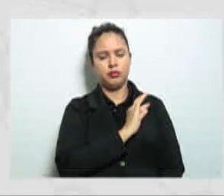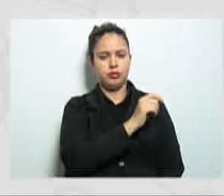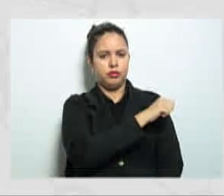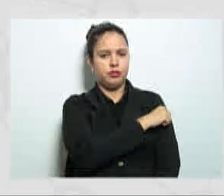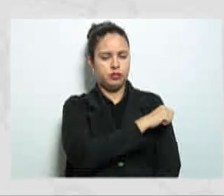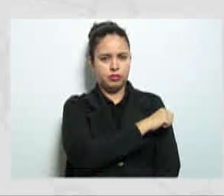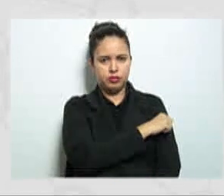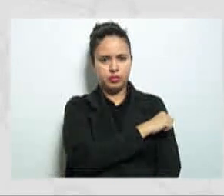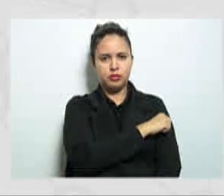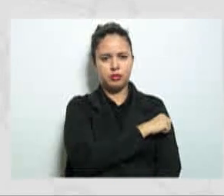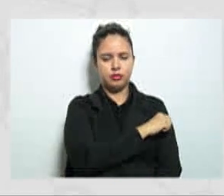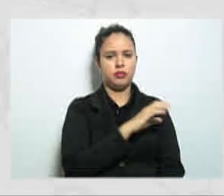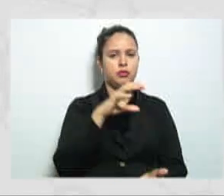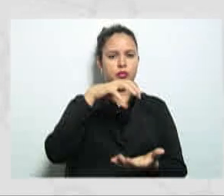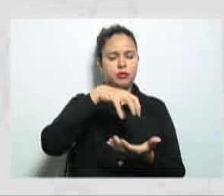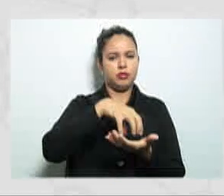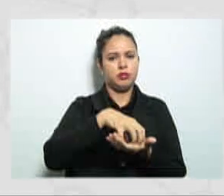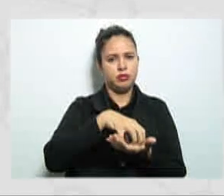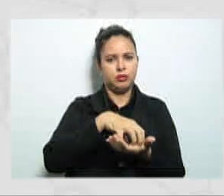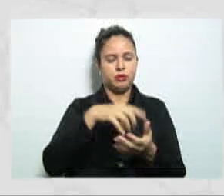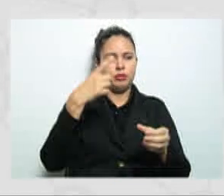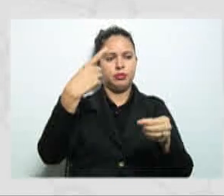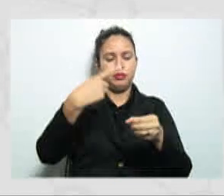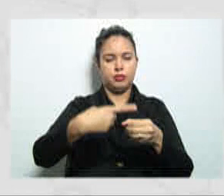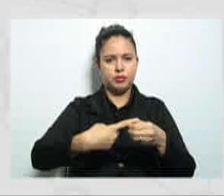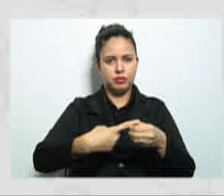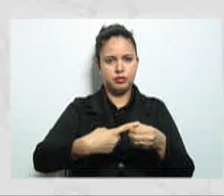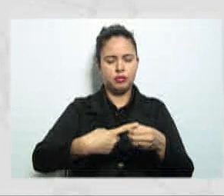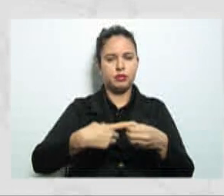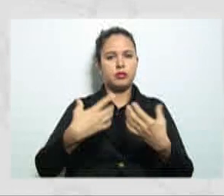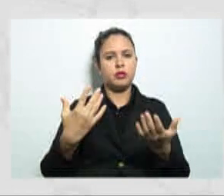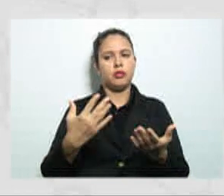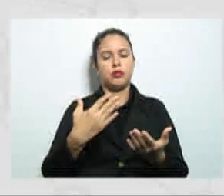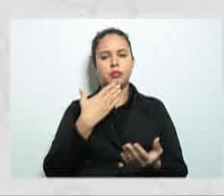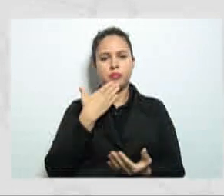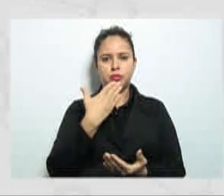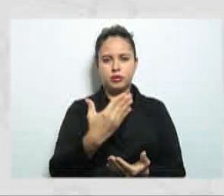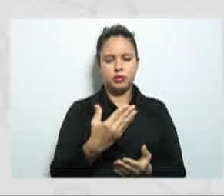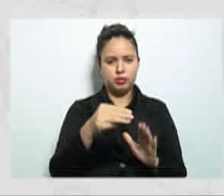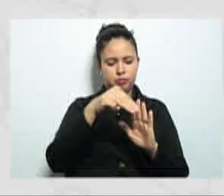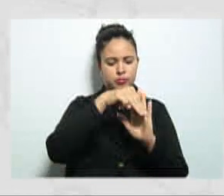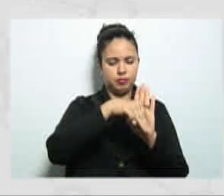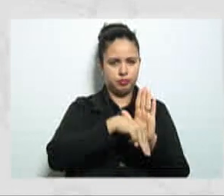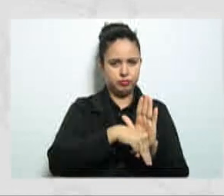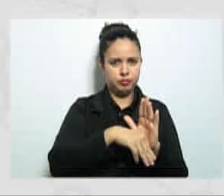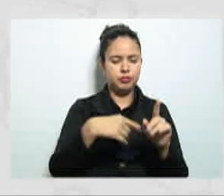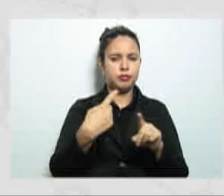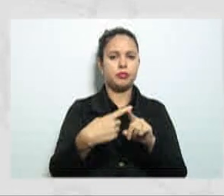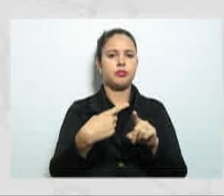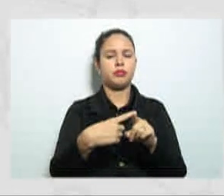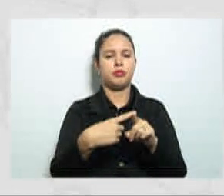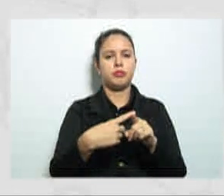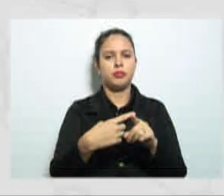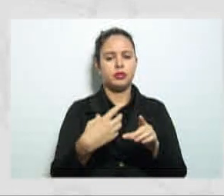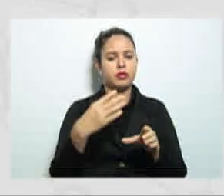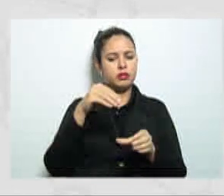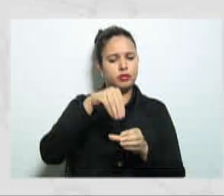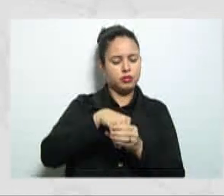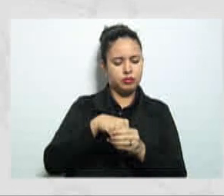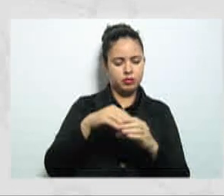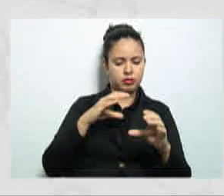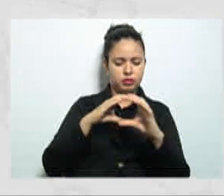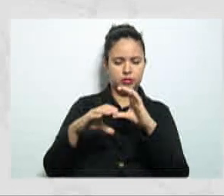de Moura, por exemplo. Então, eu farei essa solicitação por meio de um memorando, porque eu estou me comunicando de forma interna